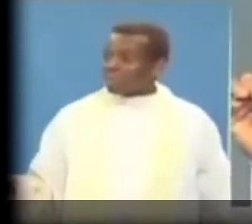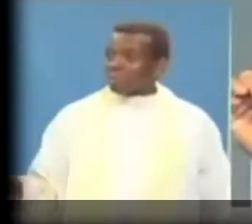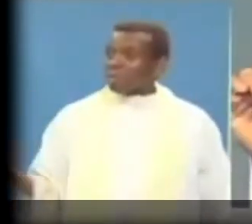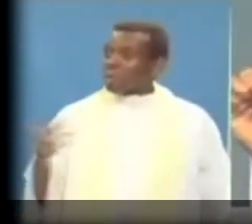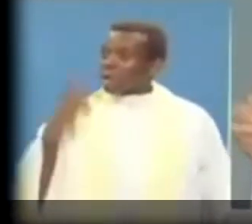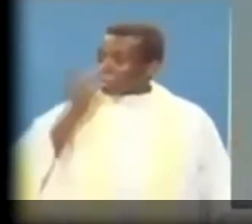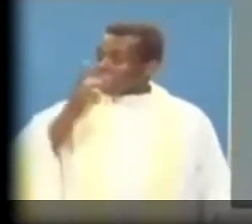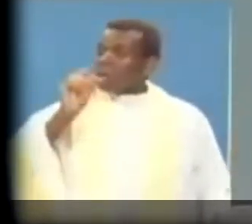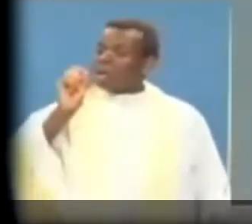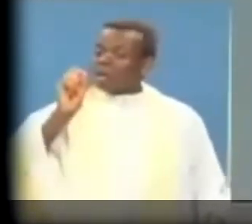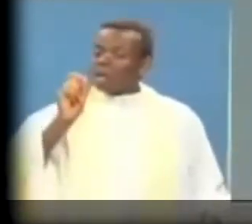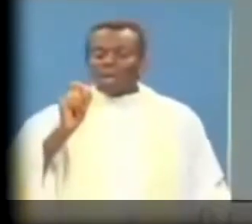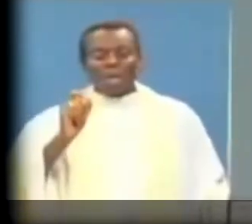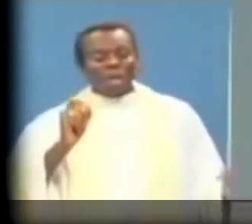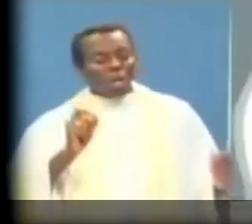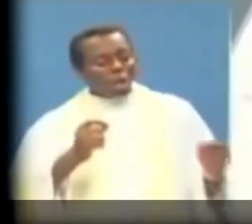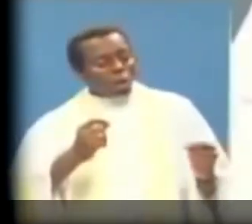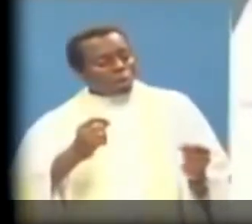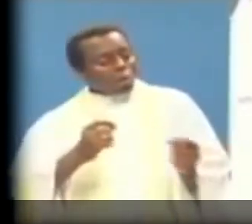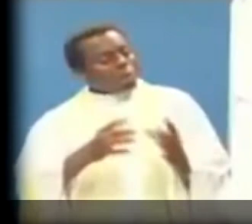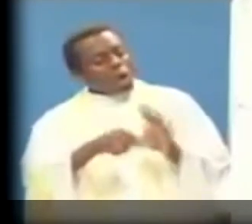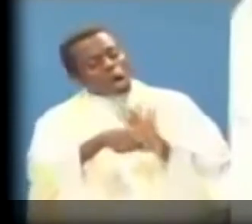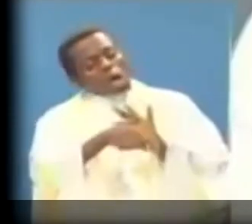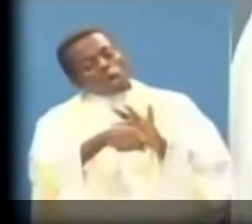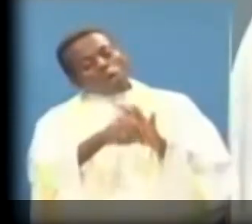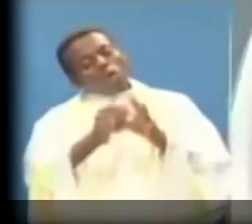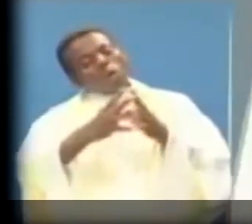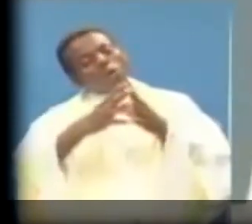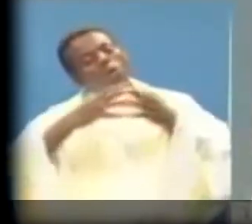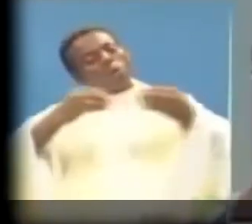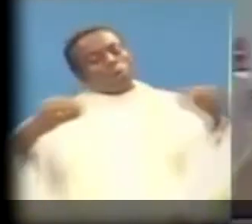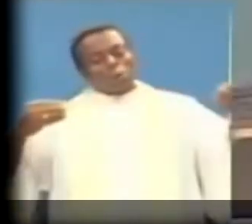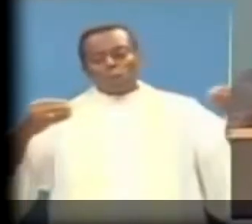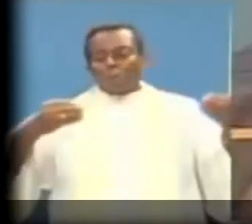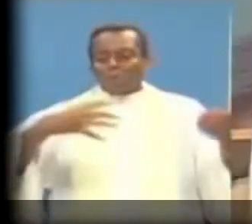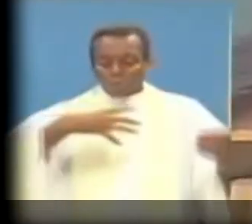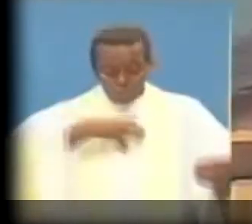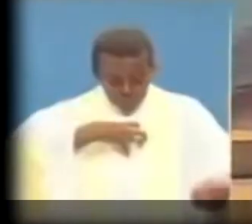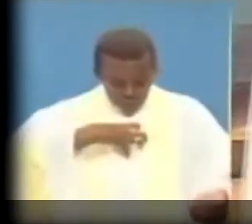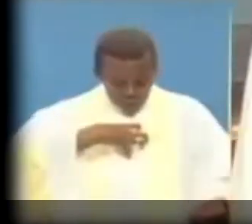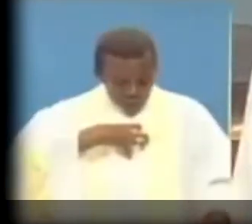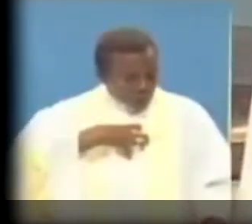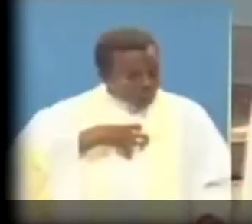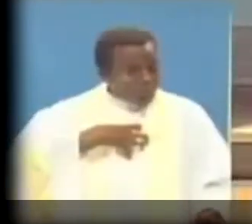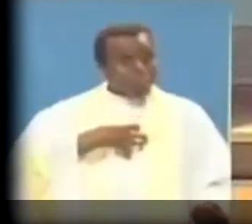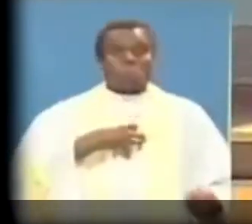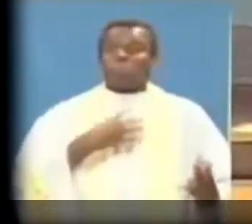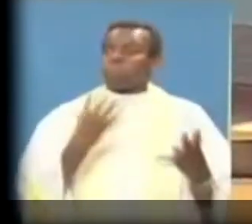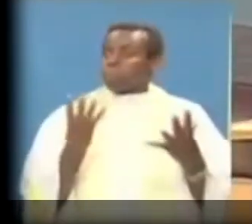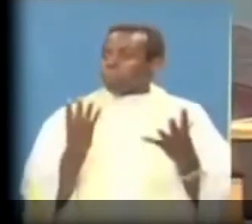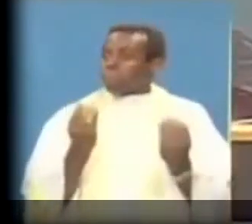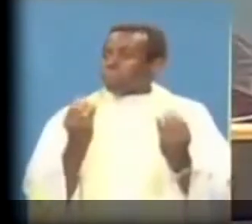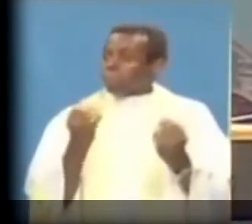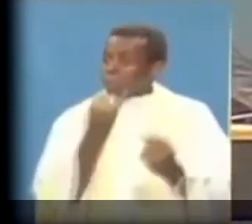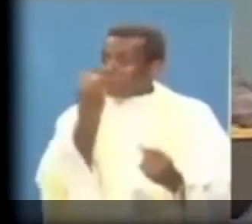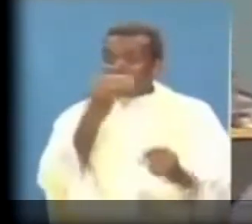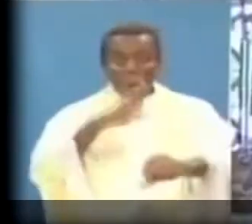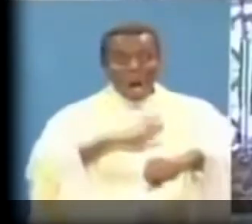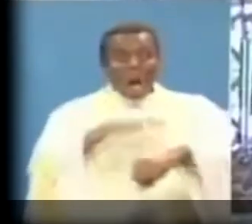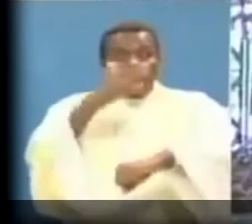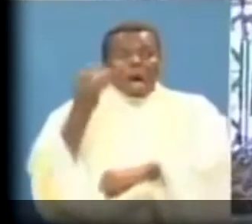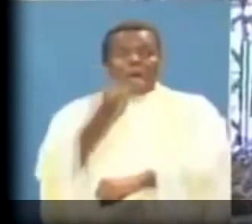interior é tão importante que a cura interior é tão necessária que Deus usa